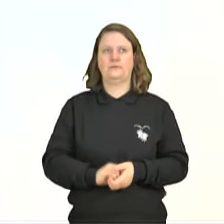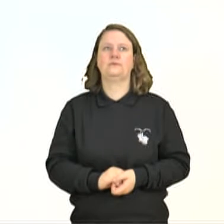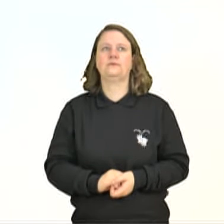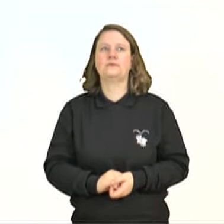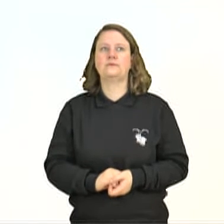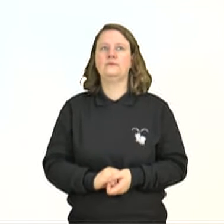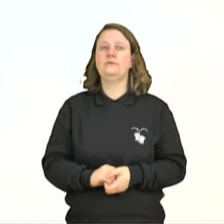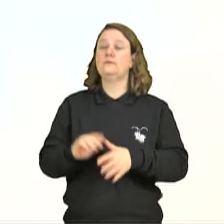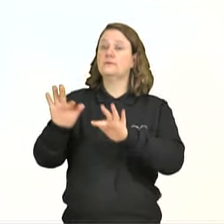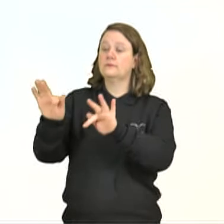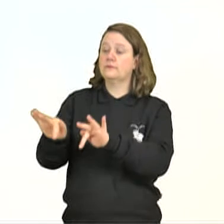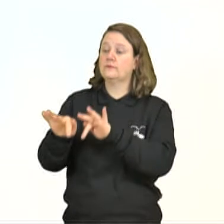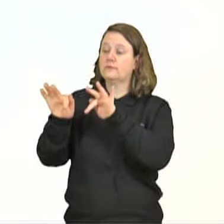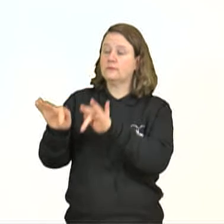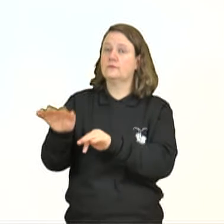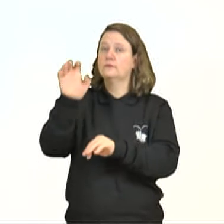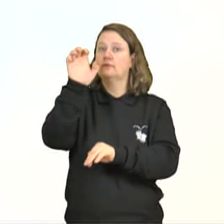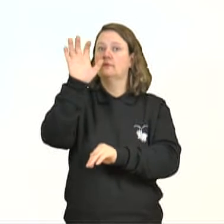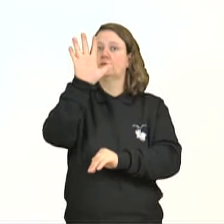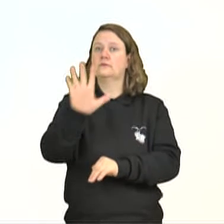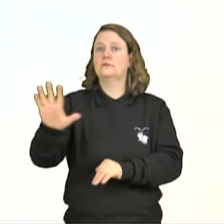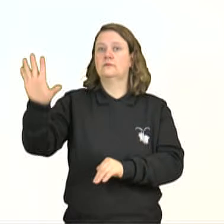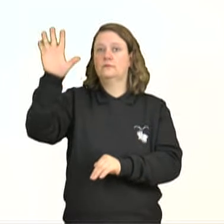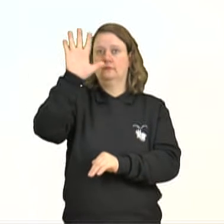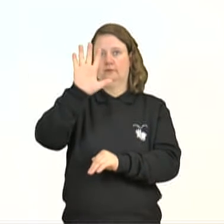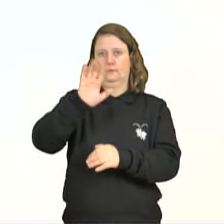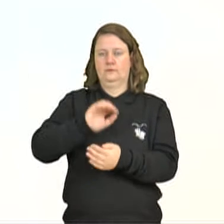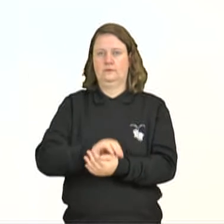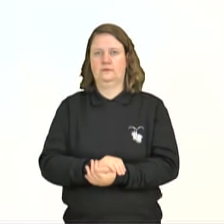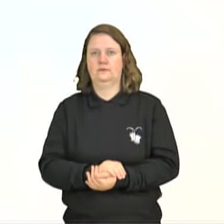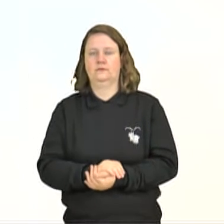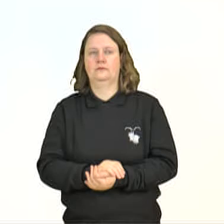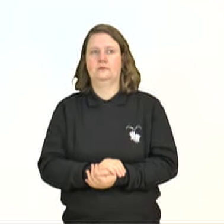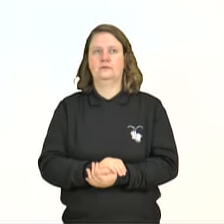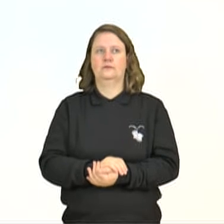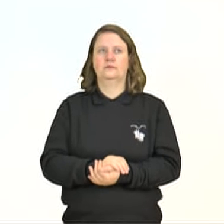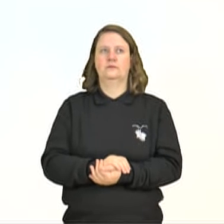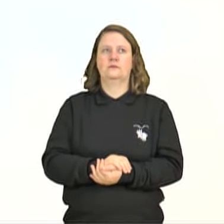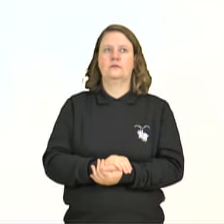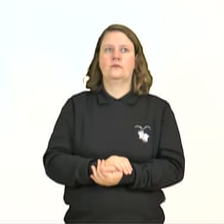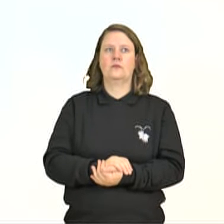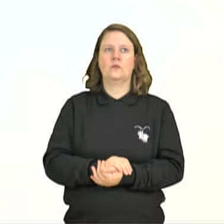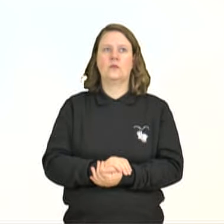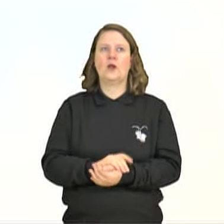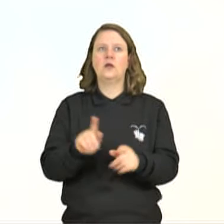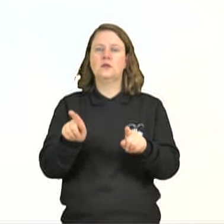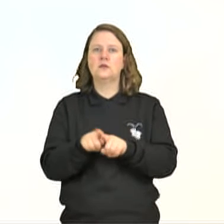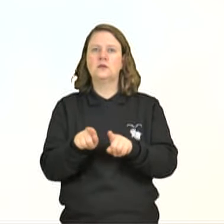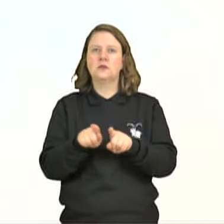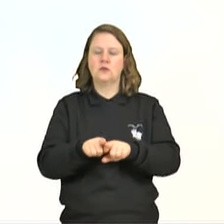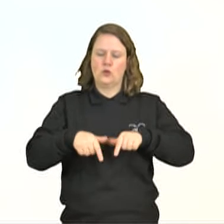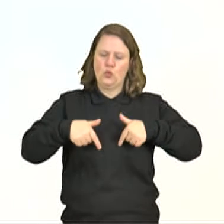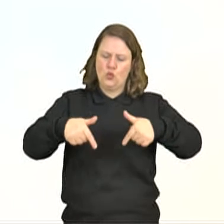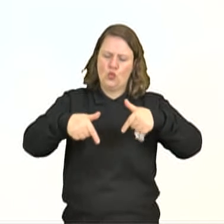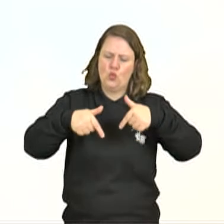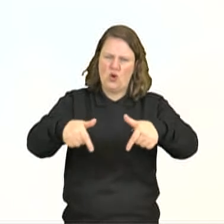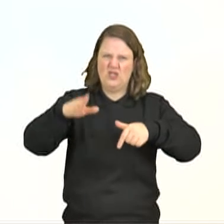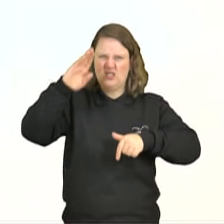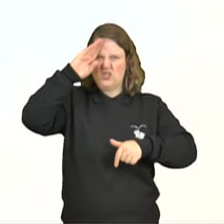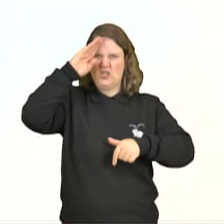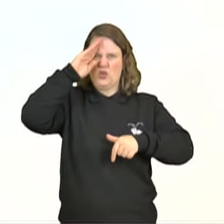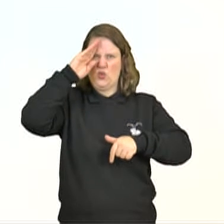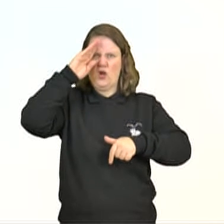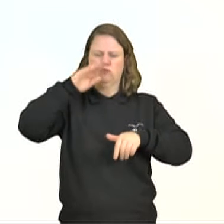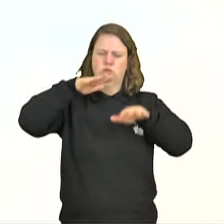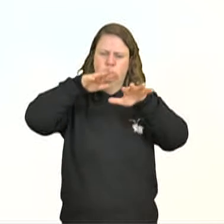aqui feudalização da Europa. Ao montar expedições guerreiras, Carlos Magno